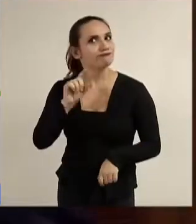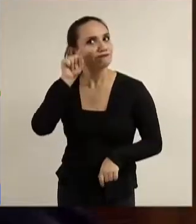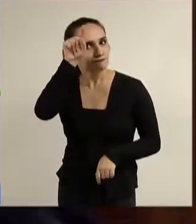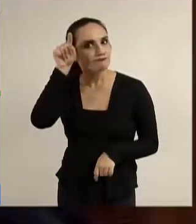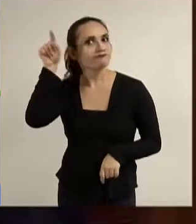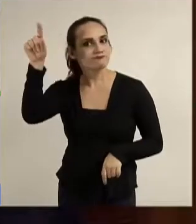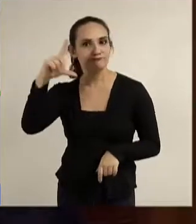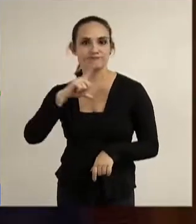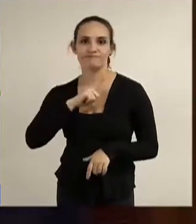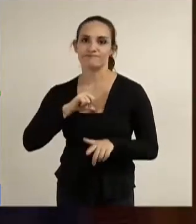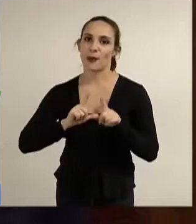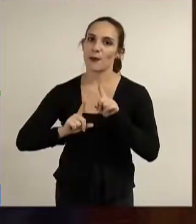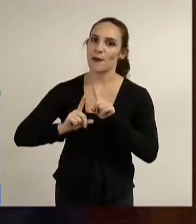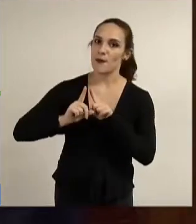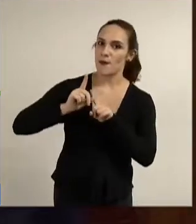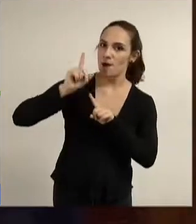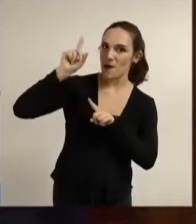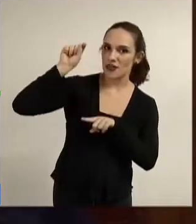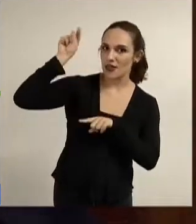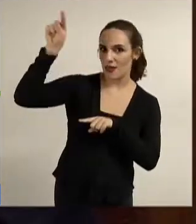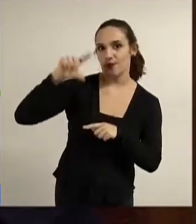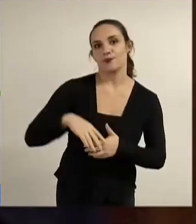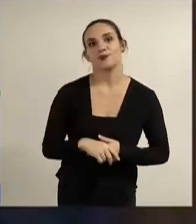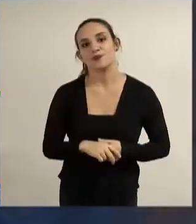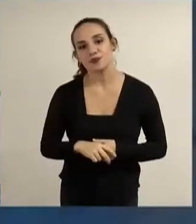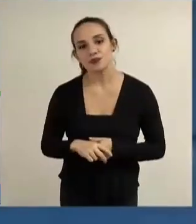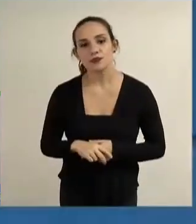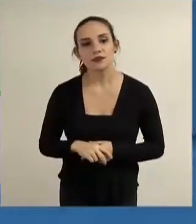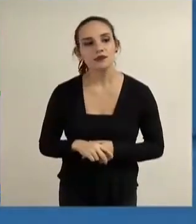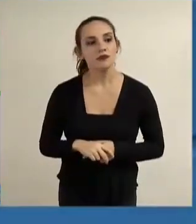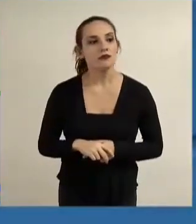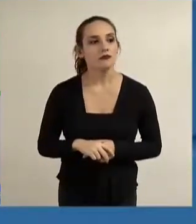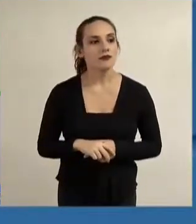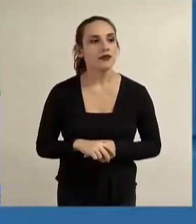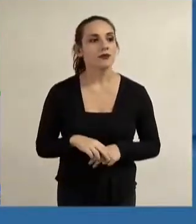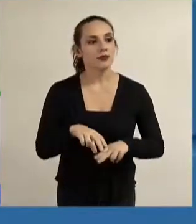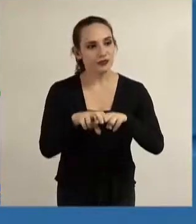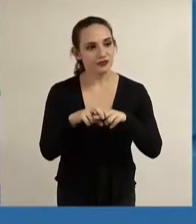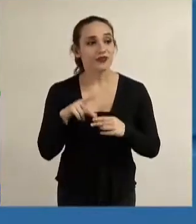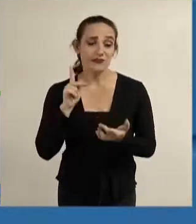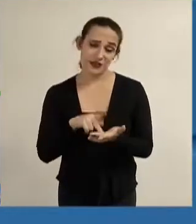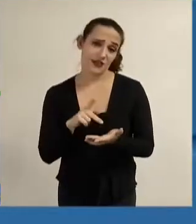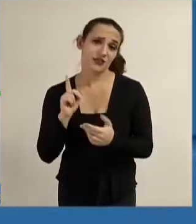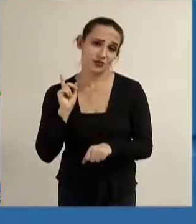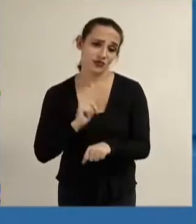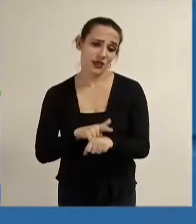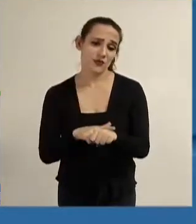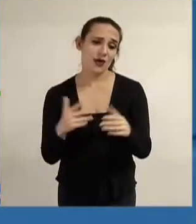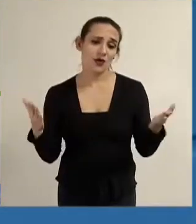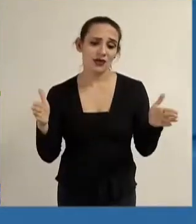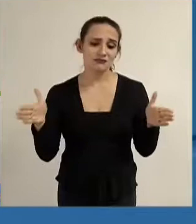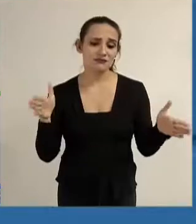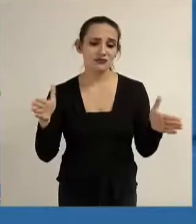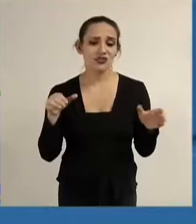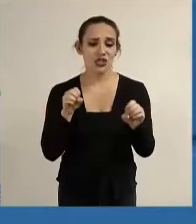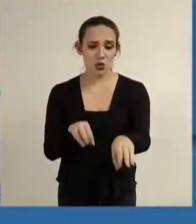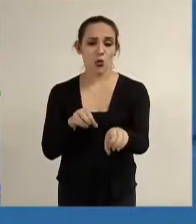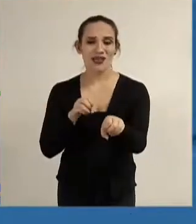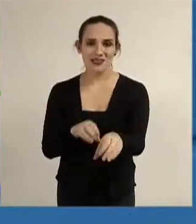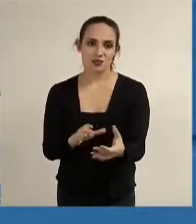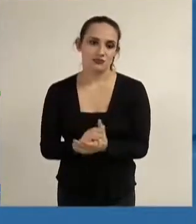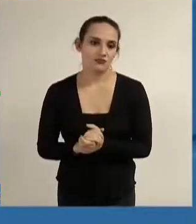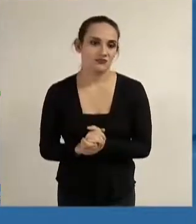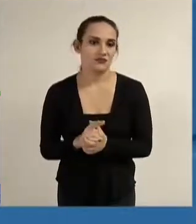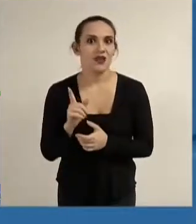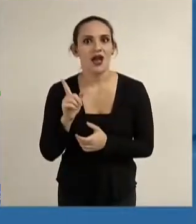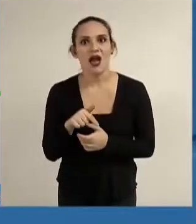indicadores irão aumentar muito mais ainda. Então, portanto, passa por um processo educacional. Não é uma questão de pena.